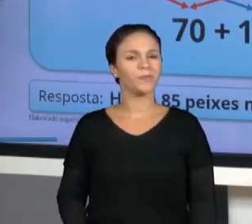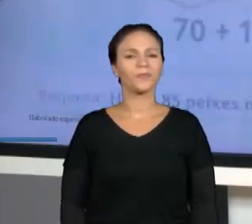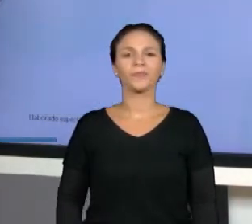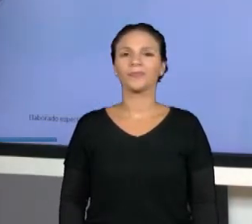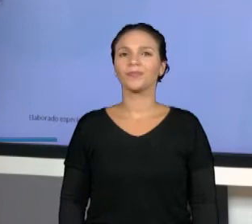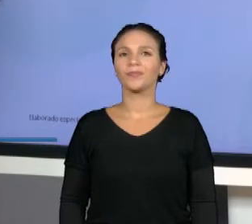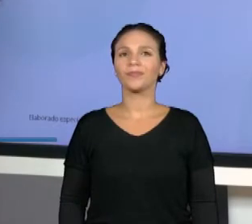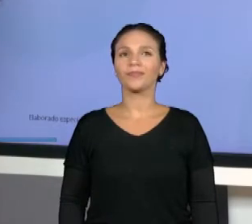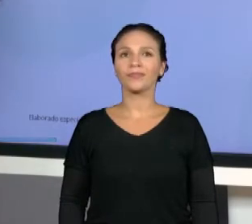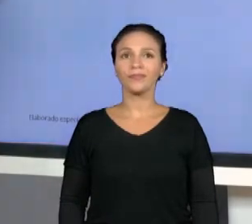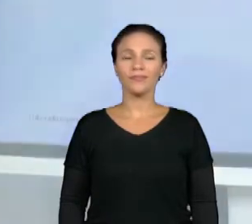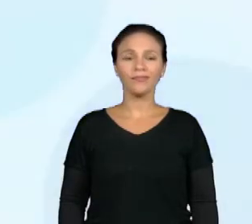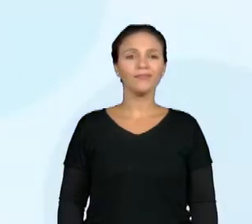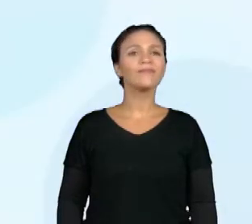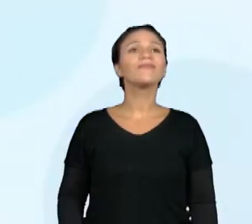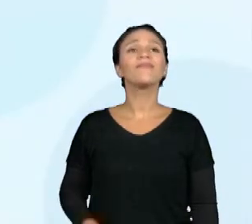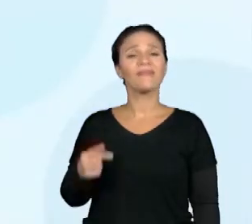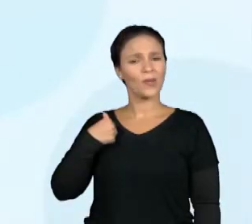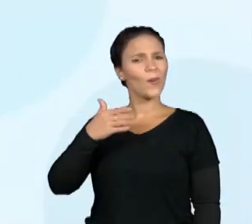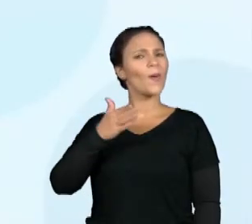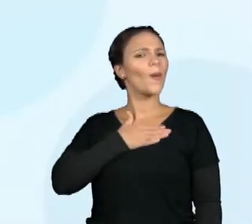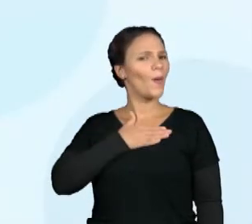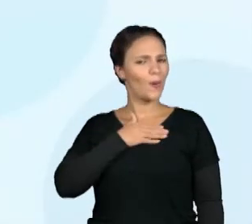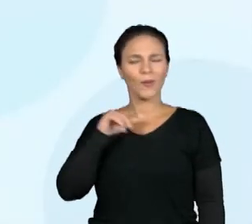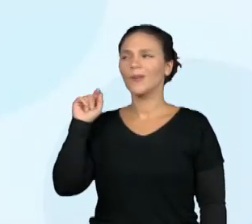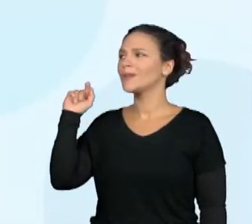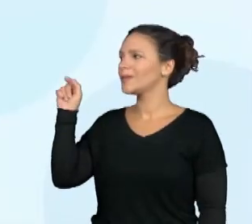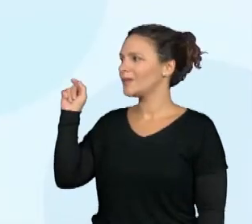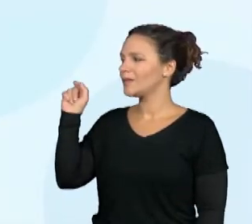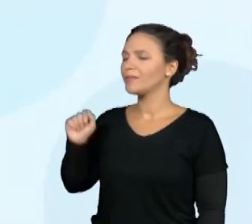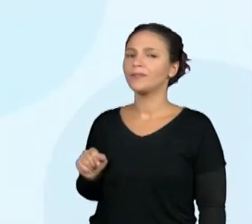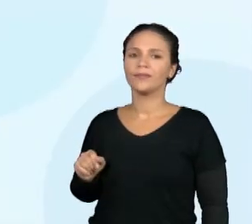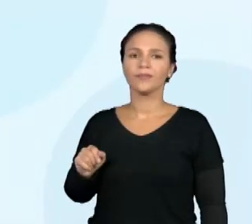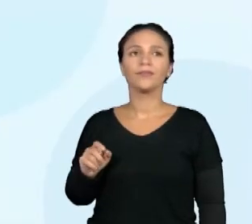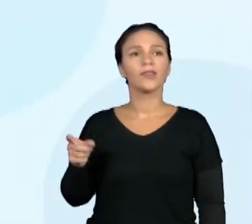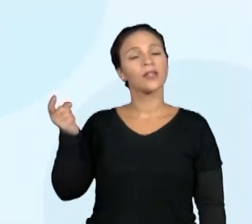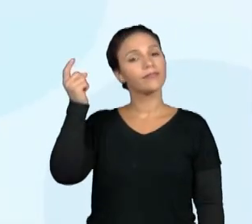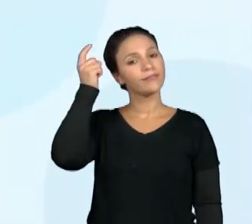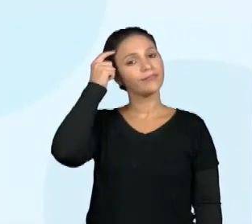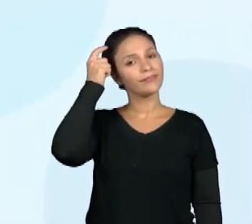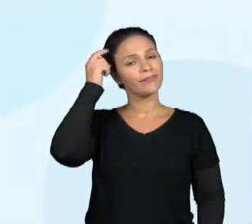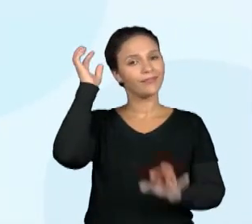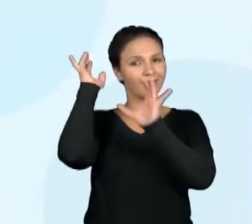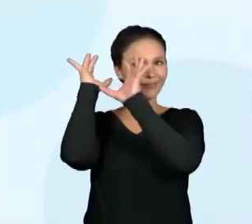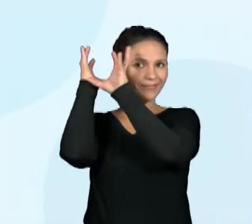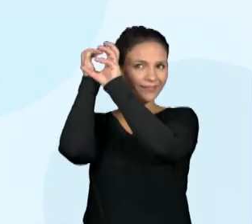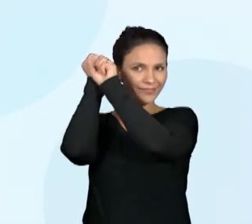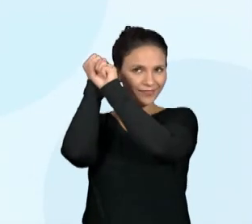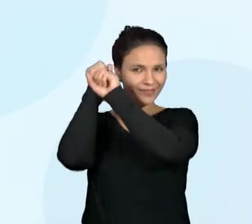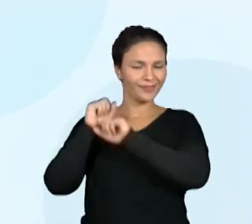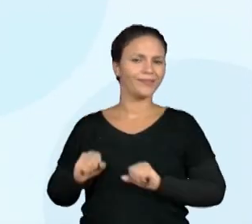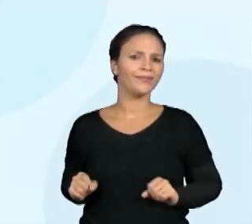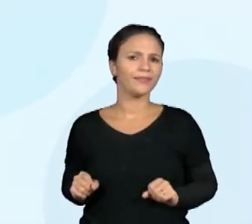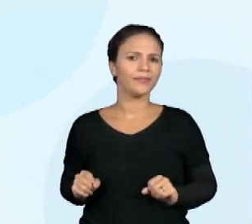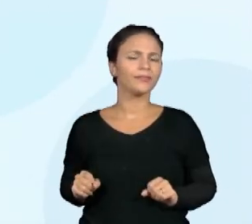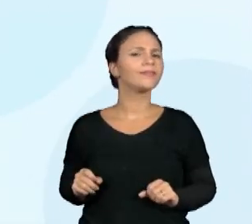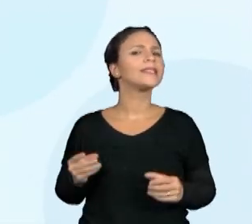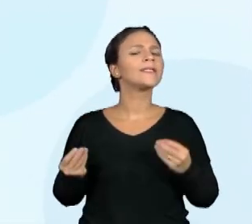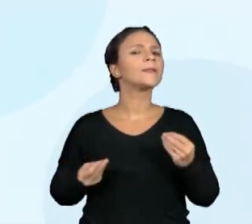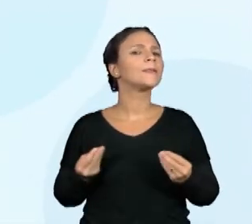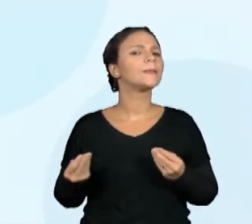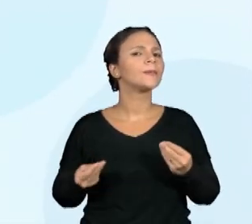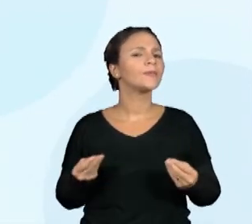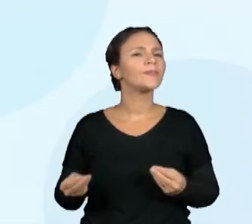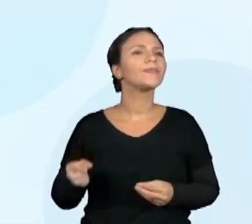Essa daqui é uma que eu gosto bastante, que é de cálculo mental. E a gente vai chamar